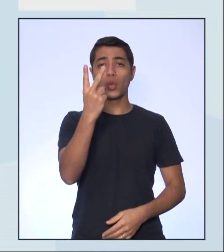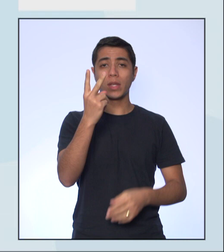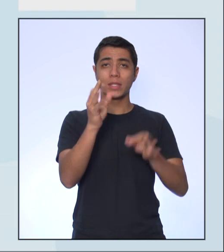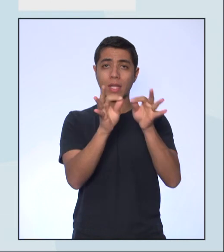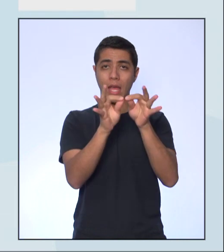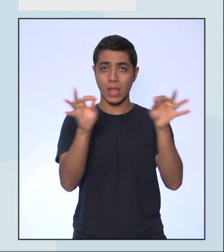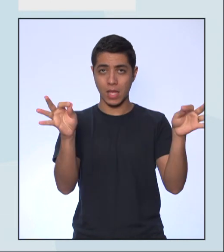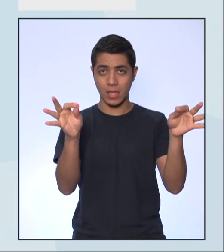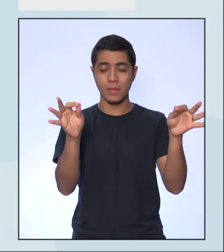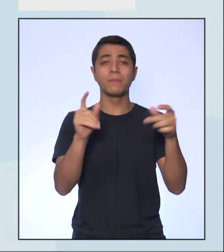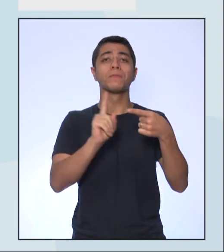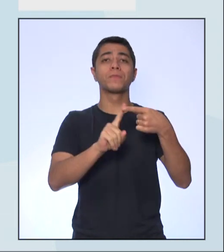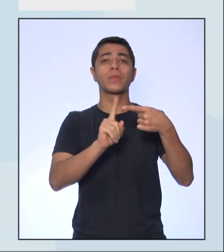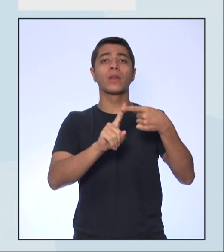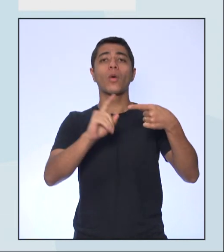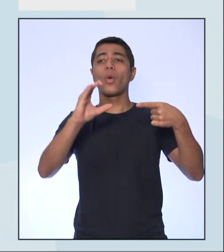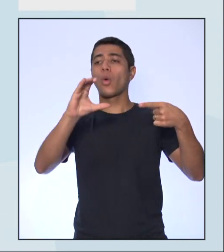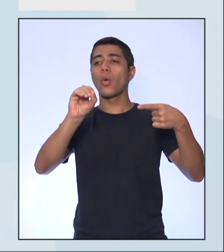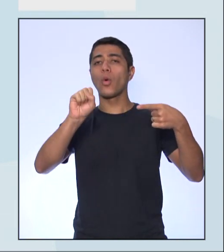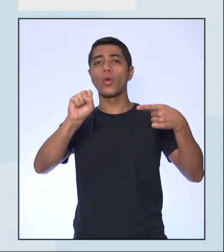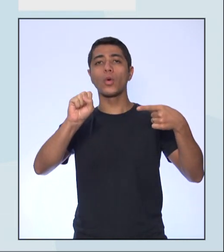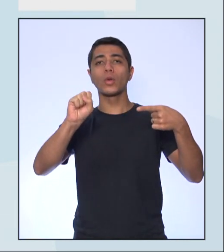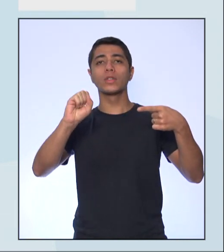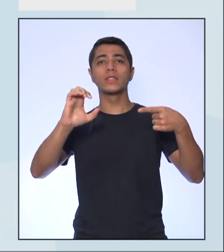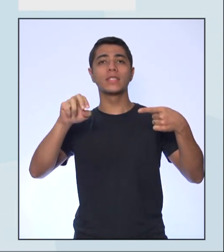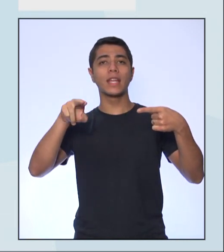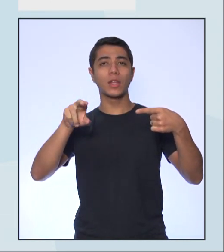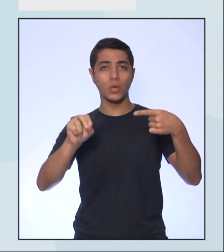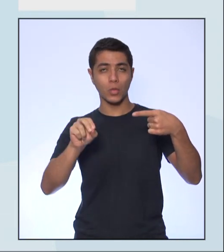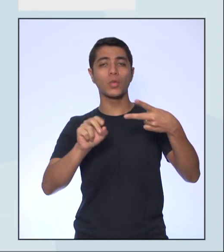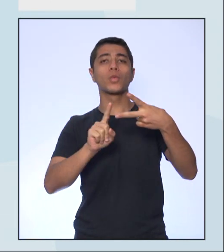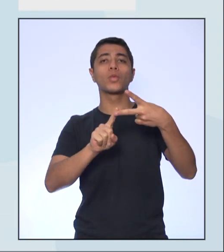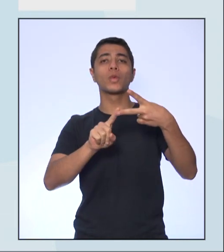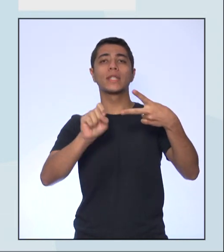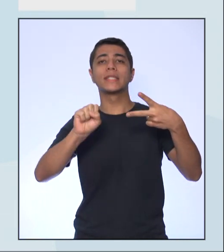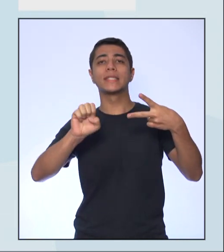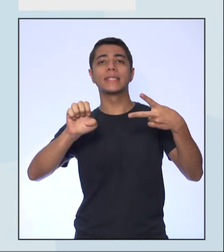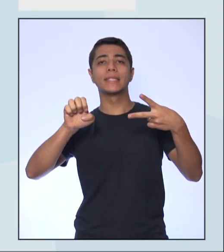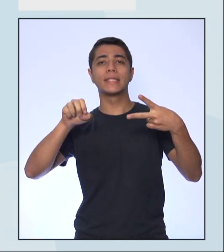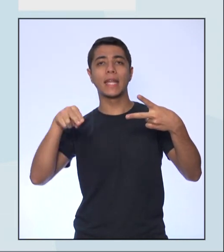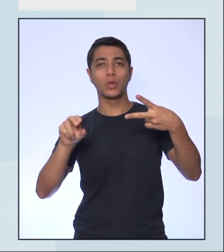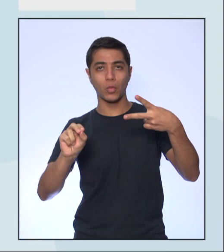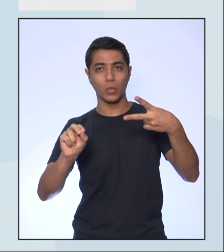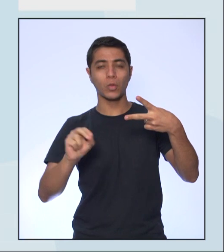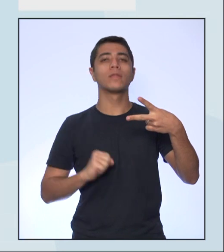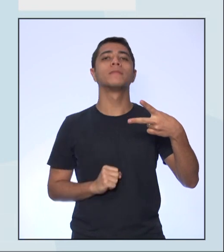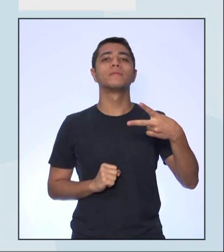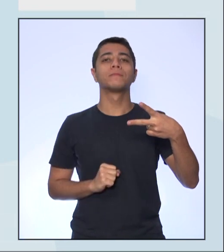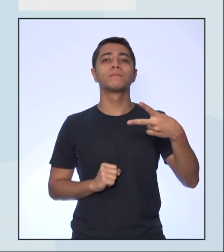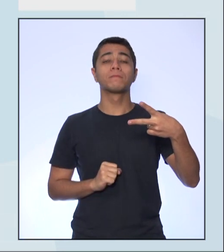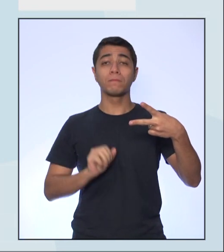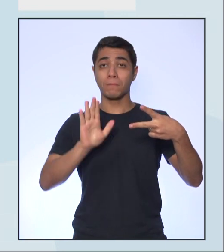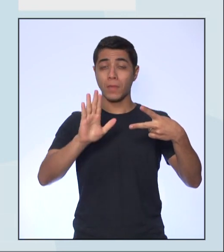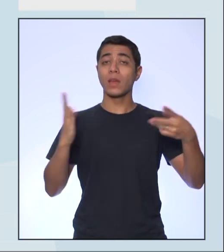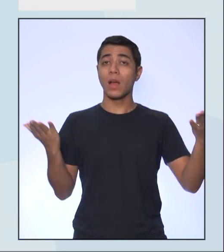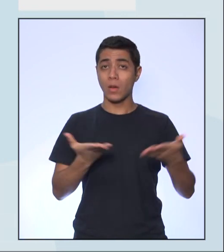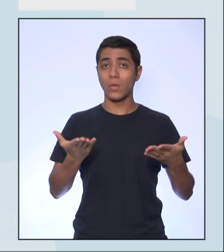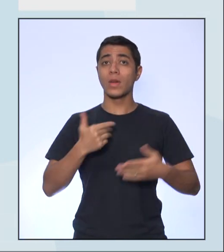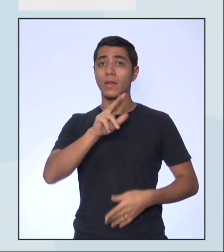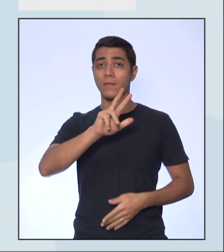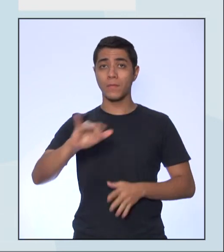a coceira ea reta sendo agora eu vou falar uma reta para vocês diferente uma reta diferente para vocês